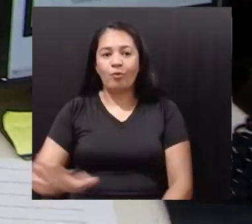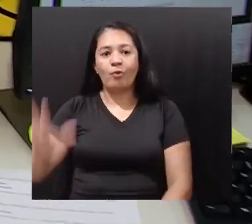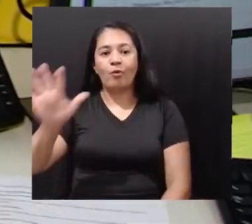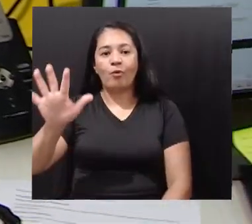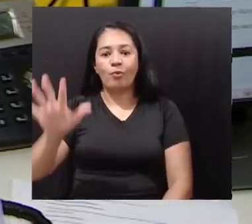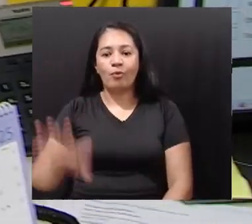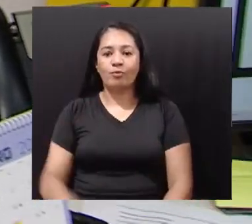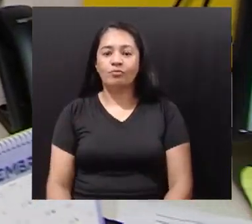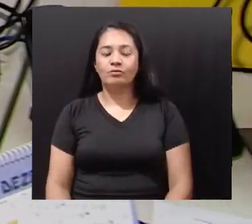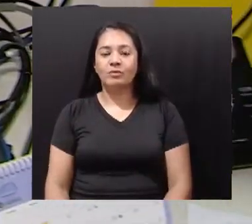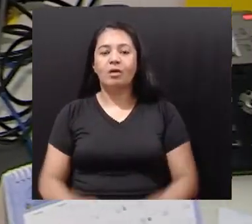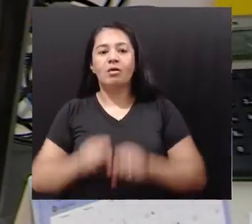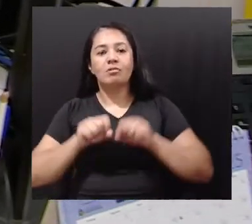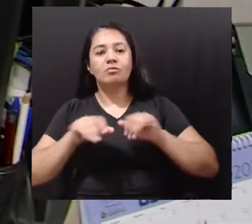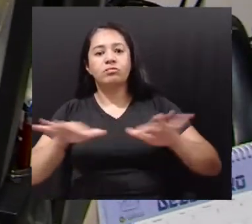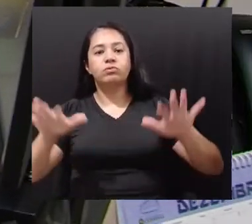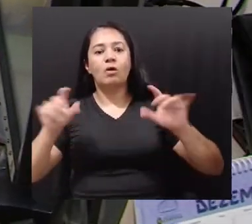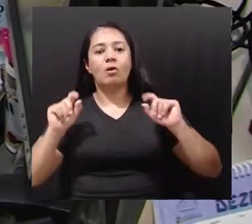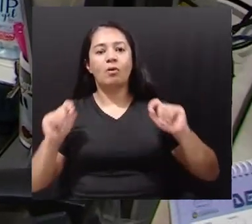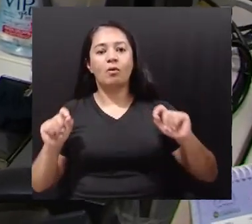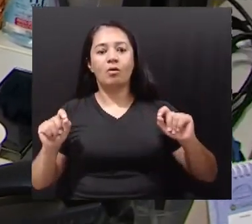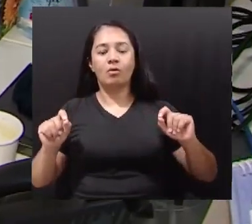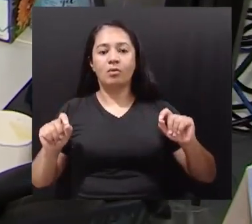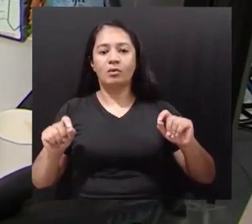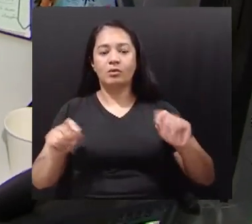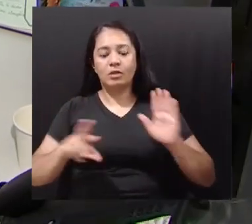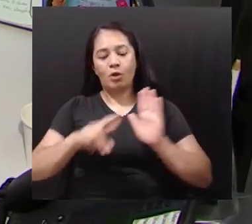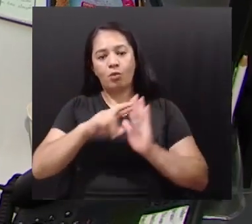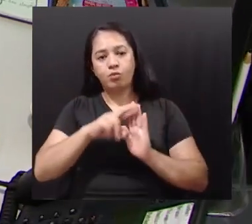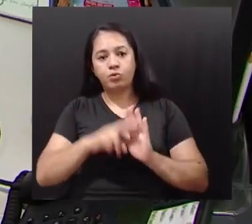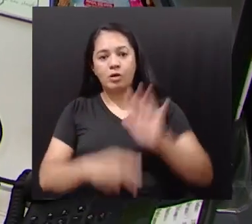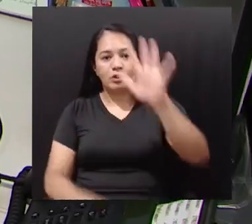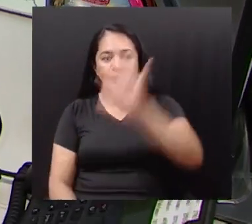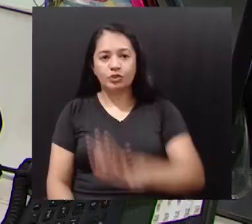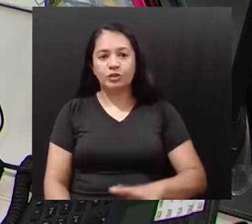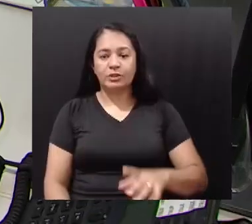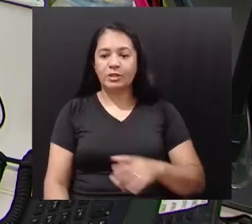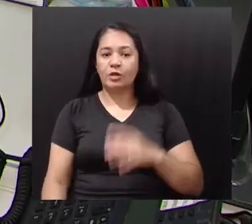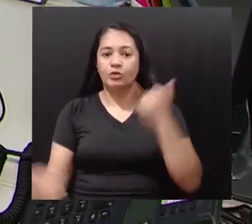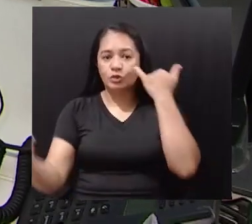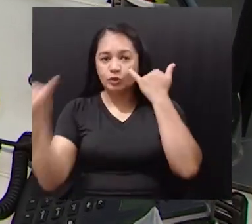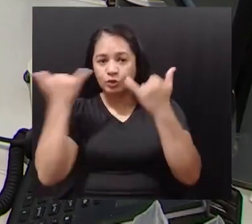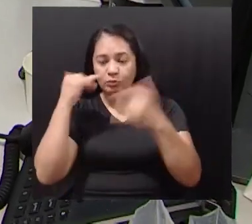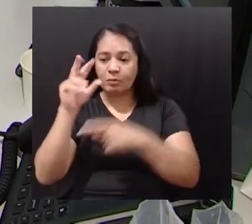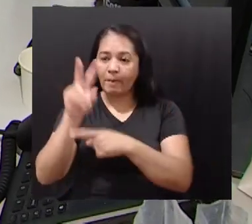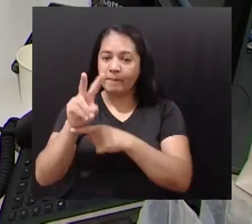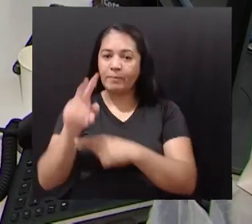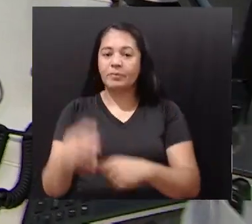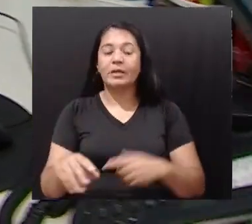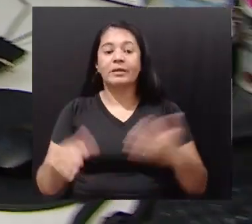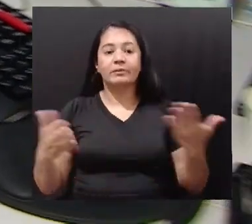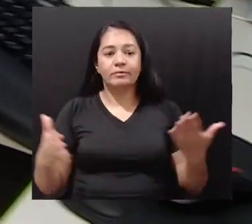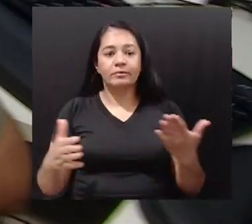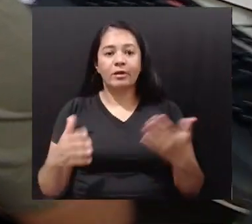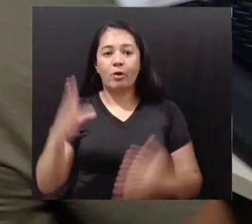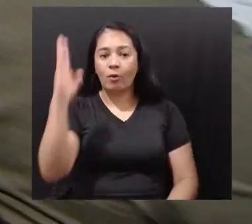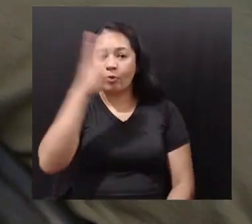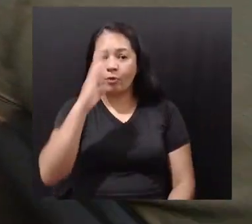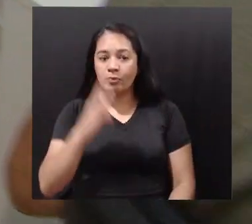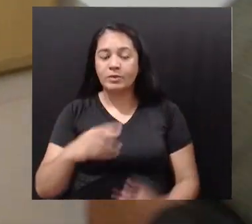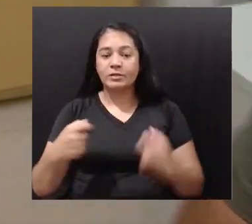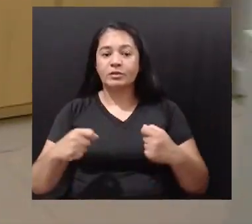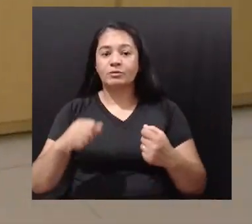promulgou o Regulamento Geral de Proteção de Dados. Então, o Brasil precisou se harmonizar para que houvesse